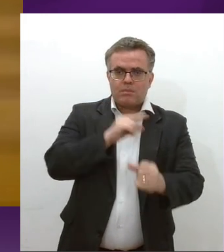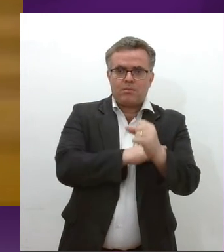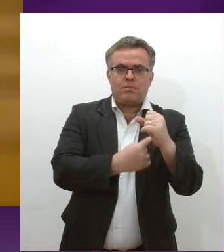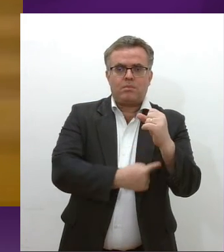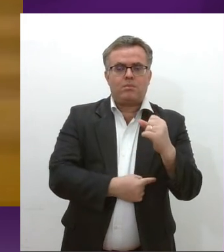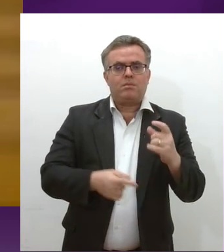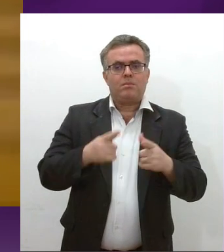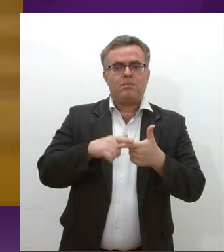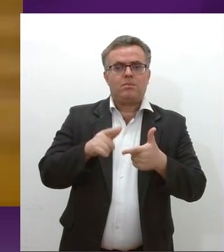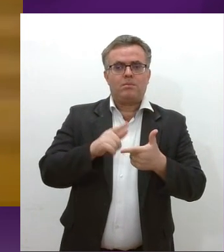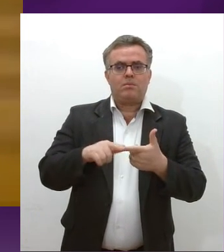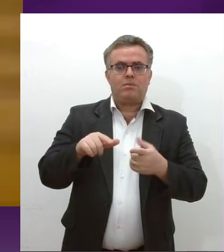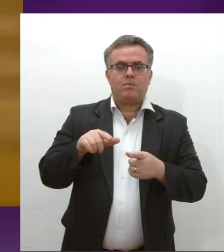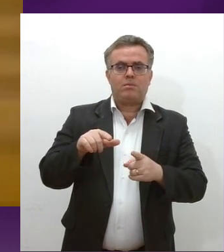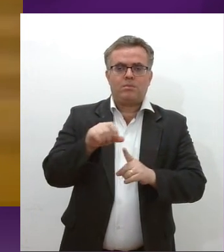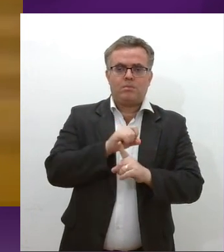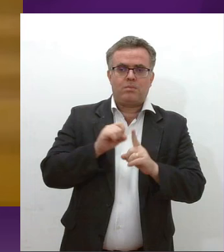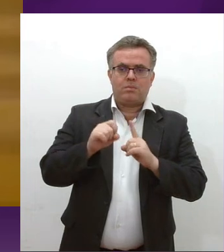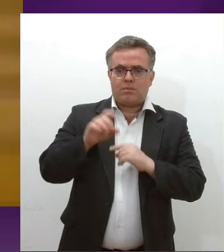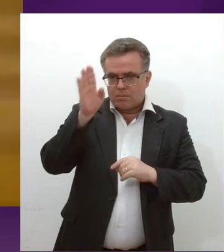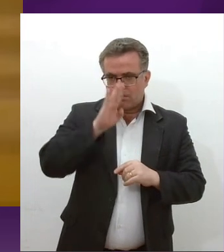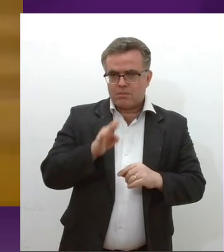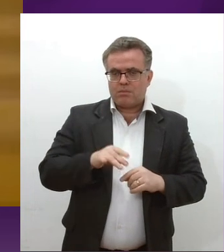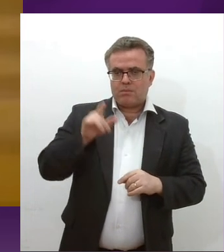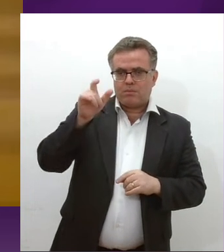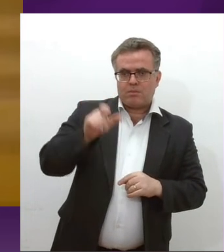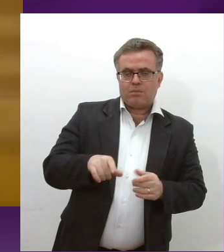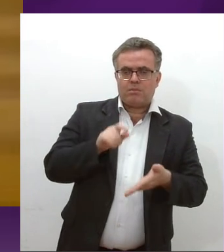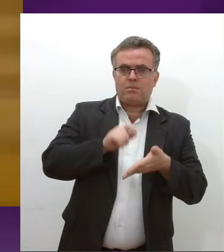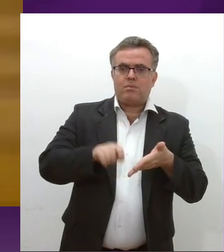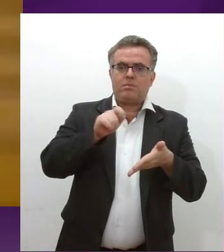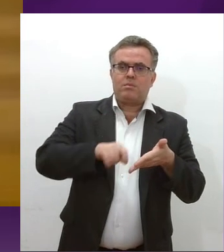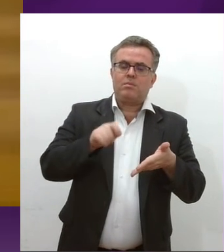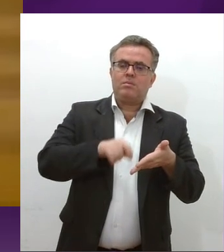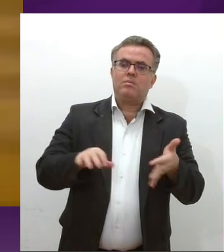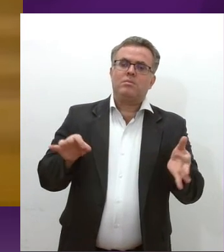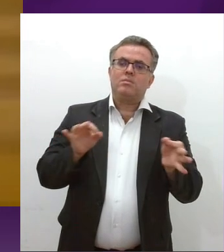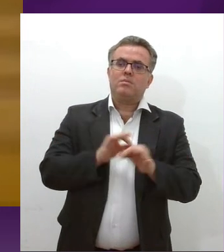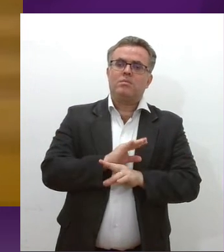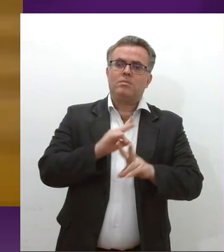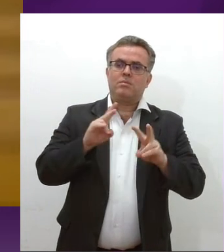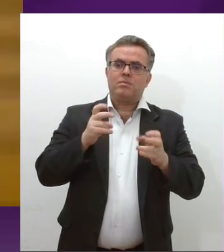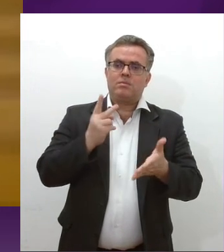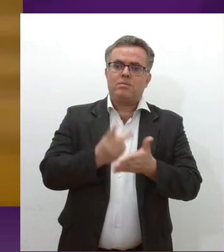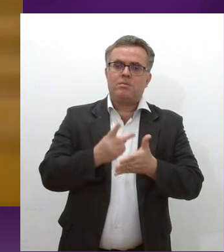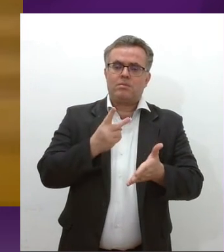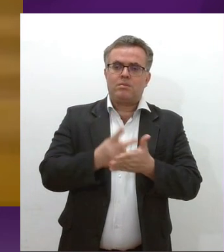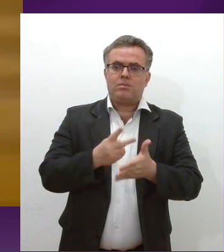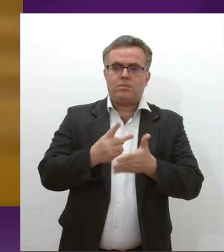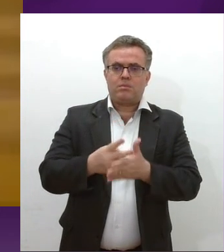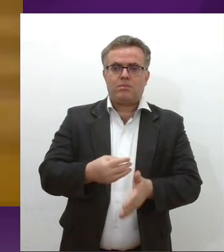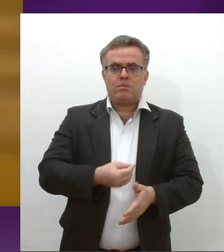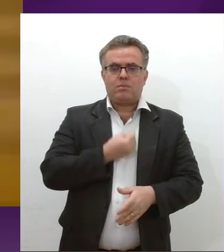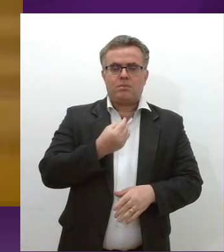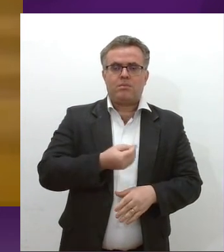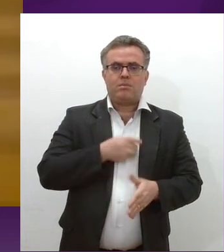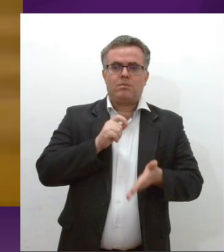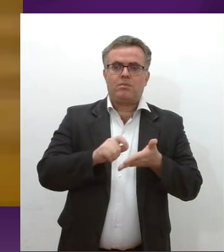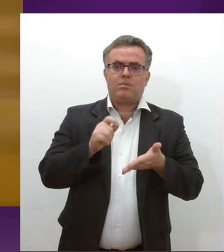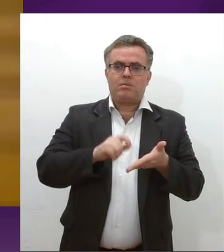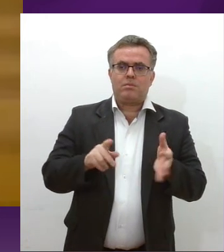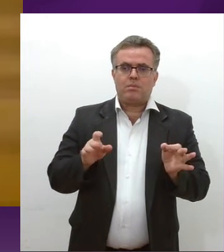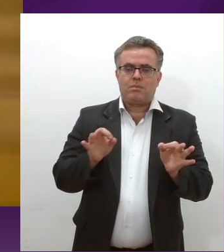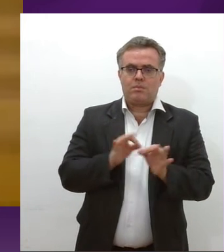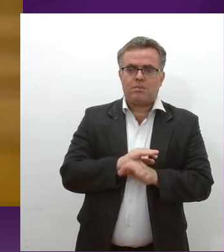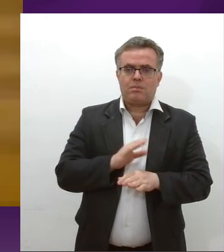do país. Nas palavras da escritora, abre aspas, estes temas sempre estarão presentes no que escrevo, ainda que de forma